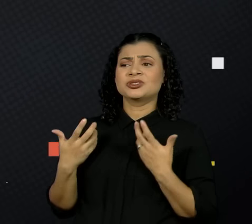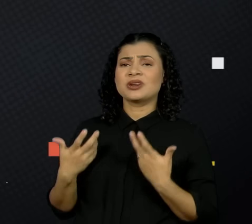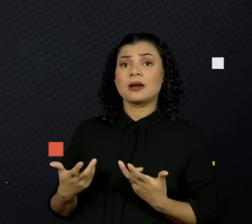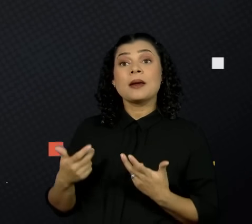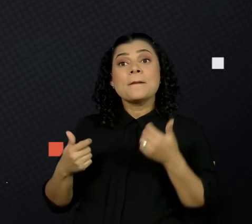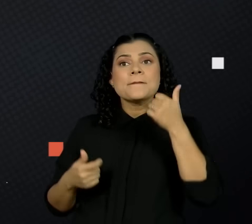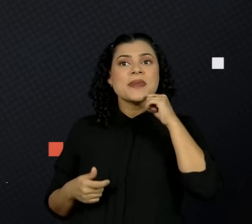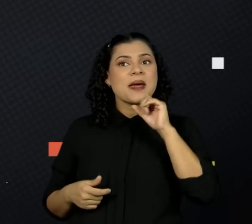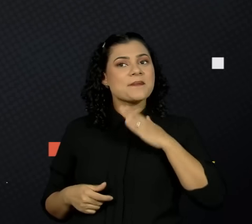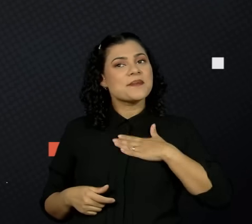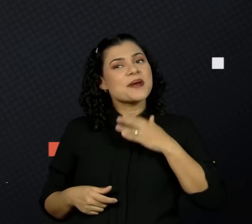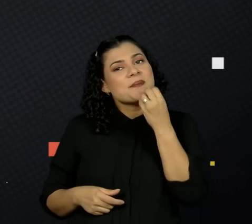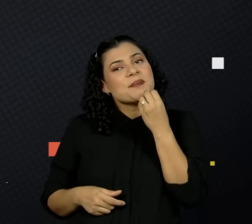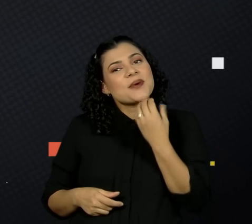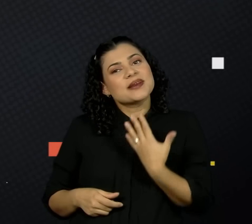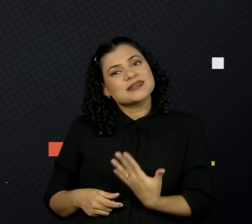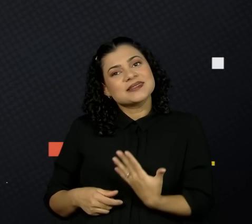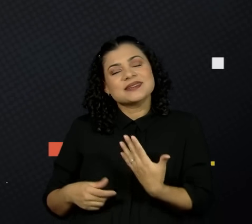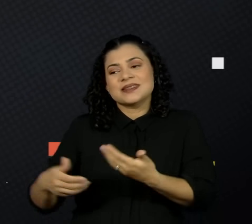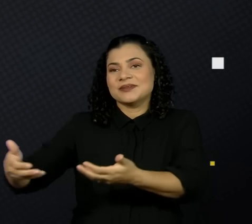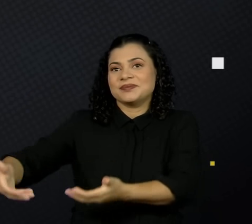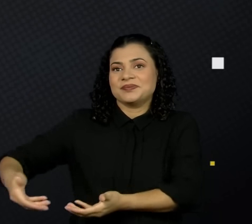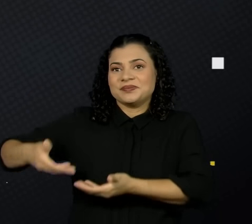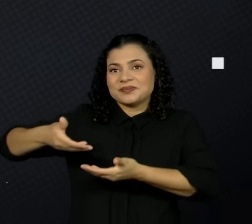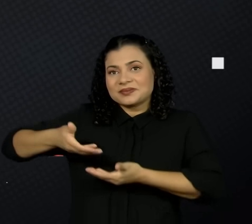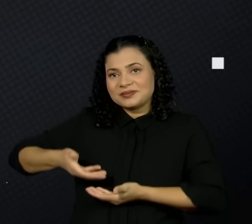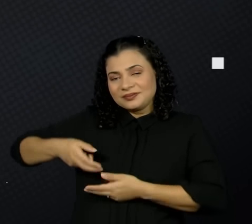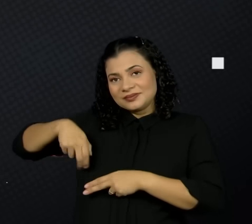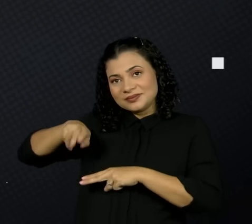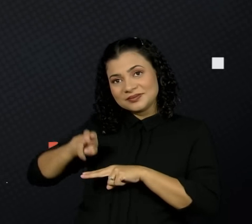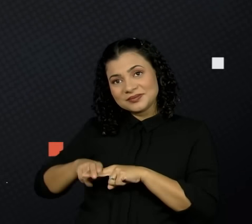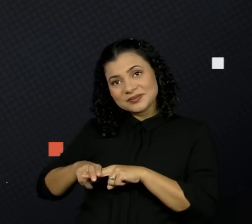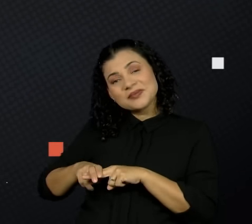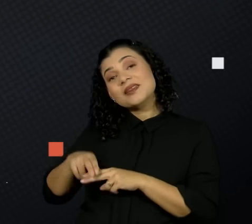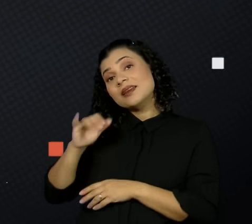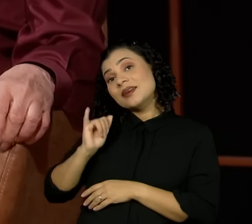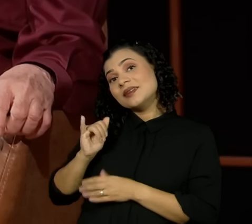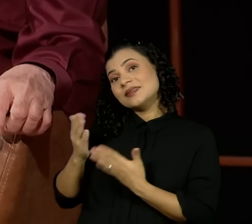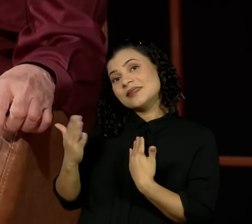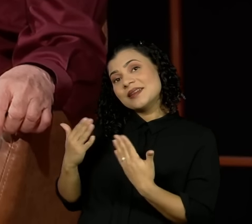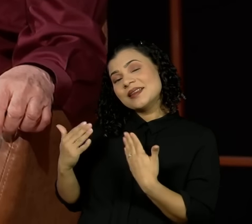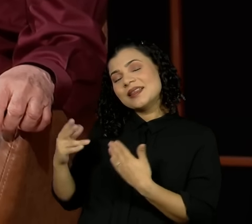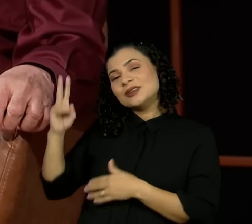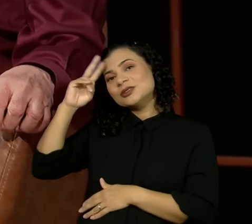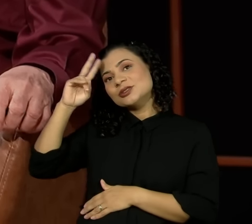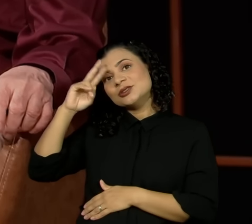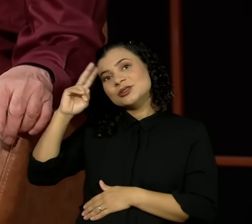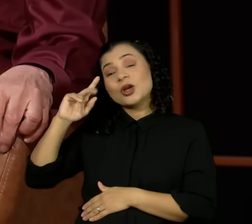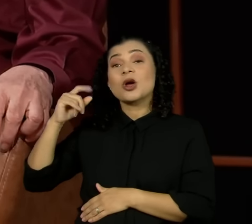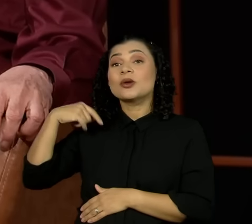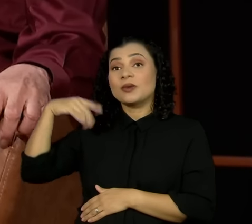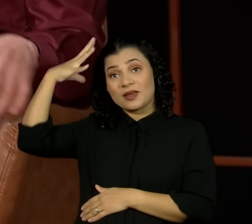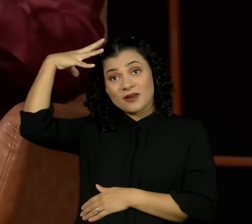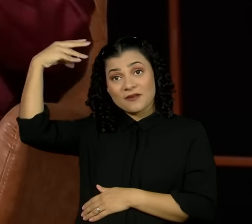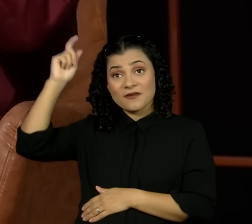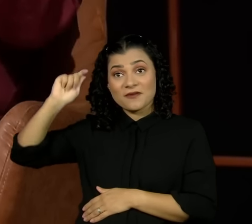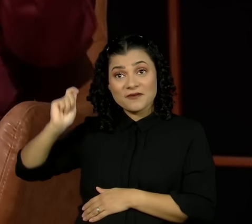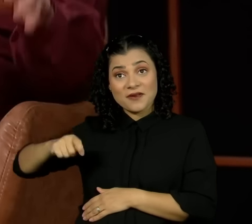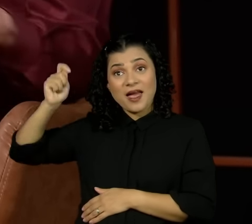boazinha, que me punha no colo, contava história de fada quando eu ainda era pequeno. Então, sou um pouco filho